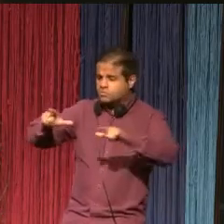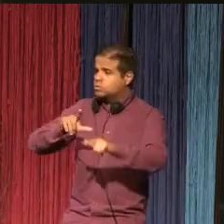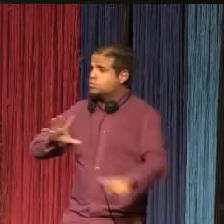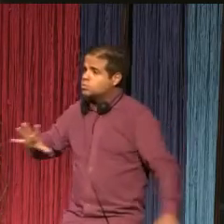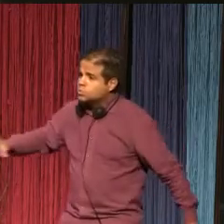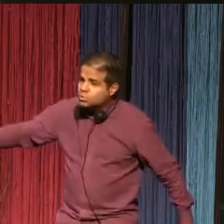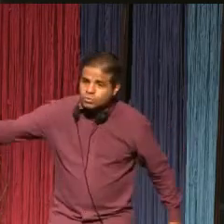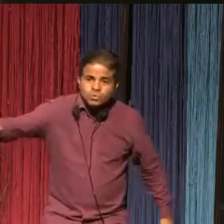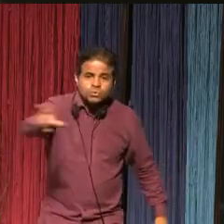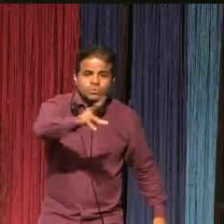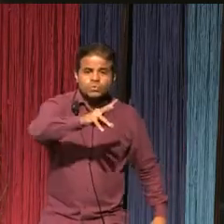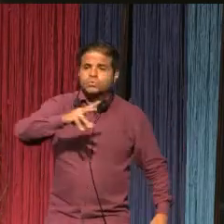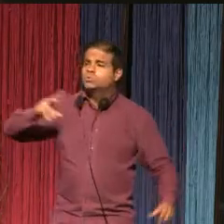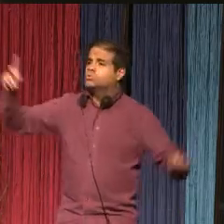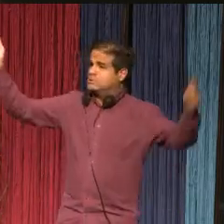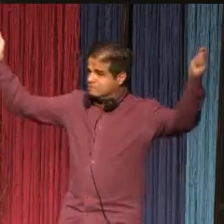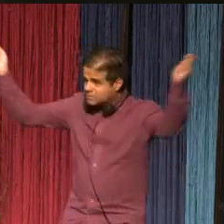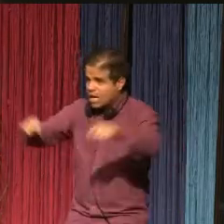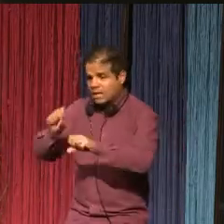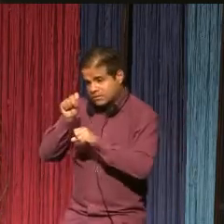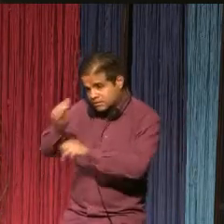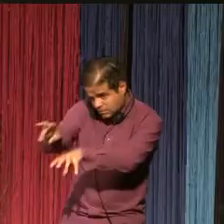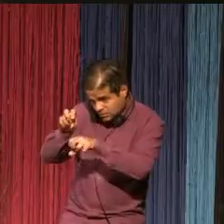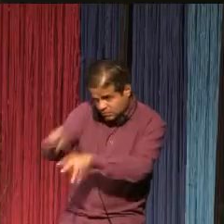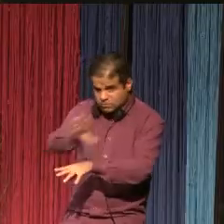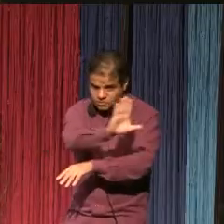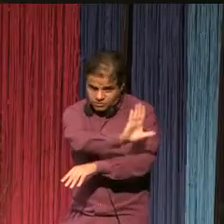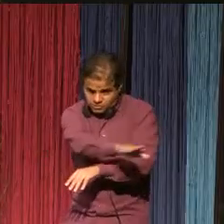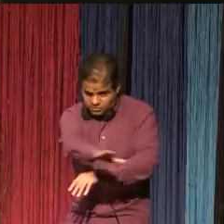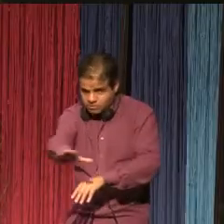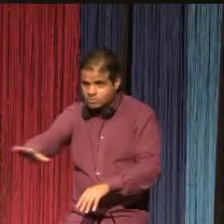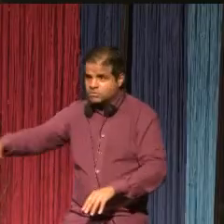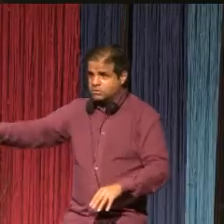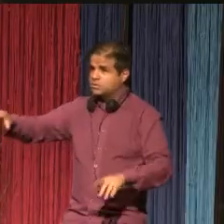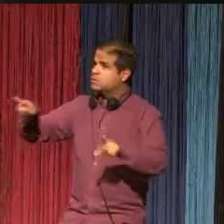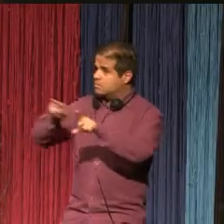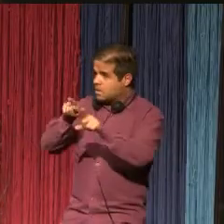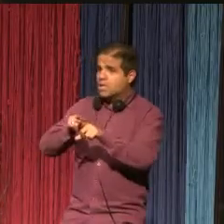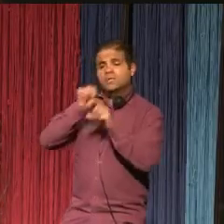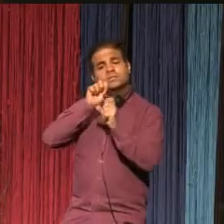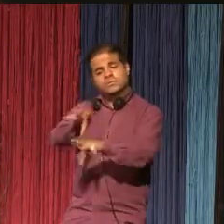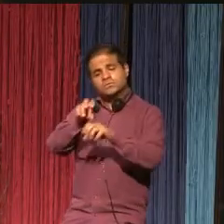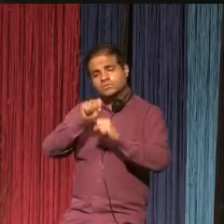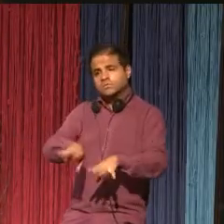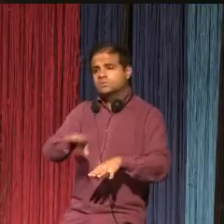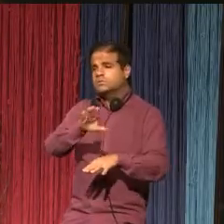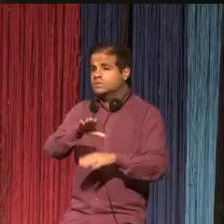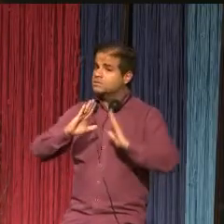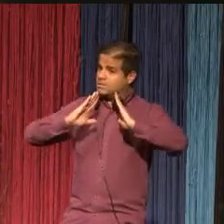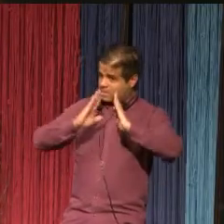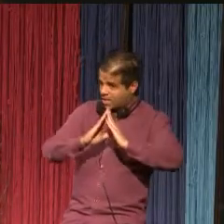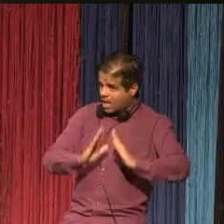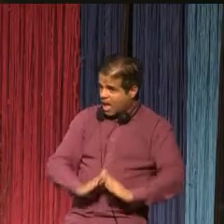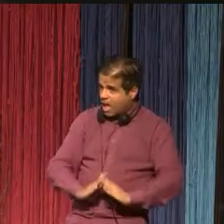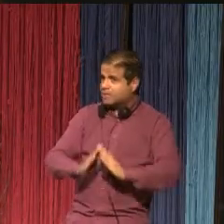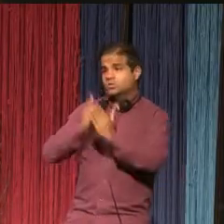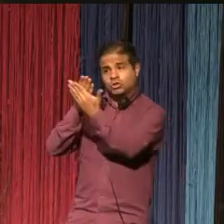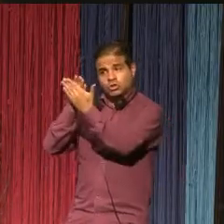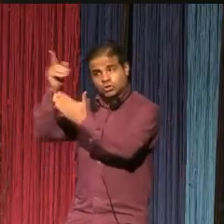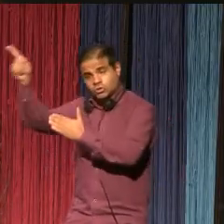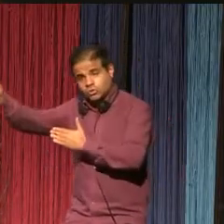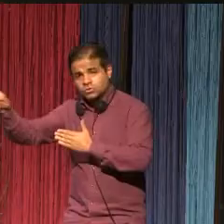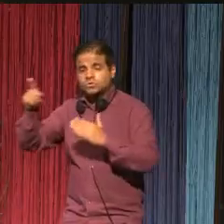todos nós podemos ter, tanto na educação infantil formal, quanto na educação infantil em casa,